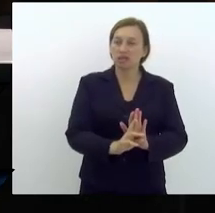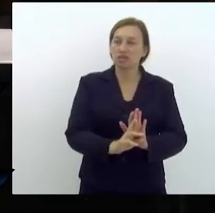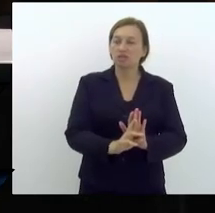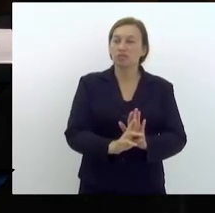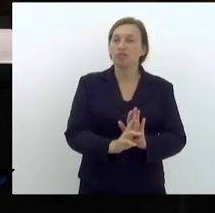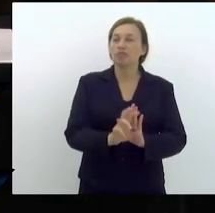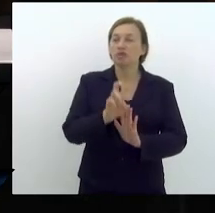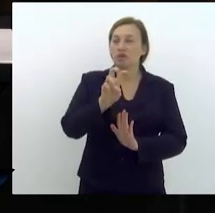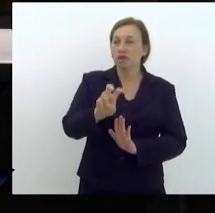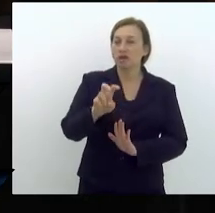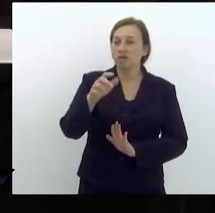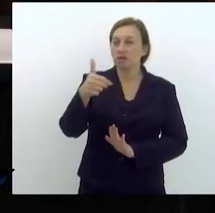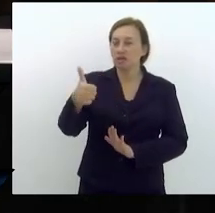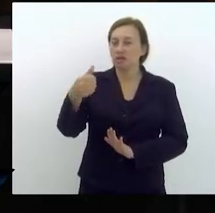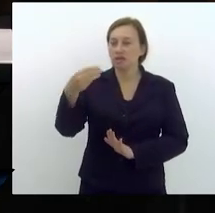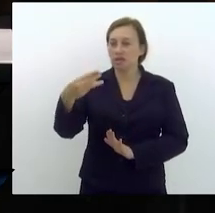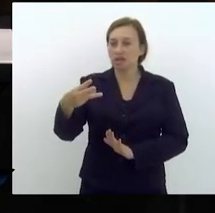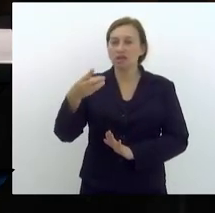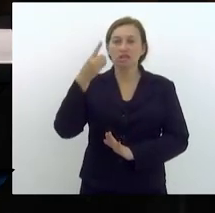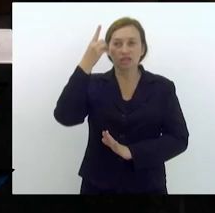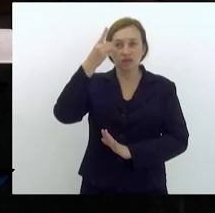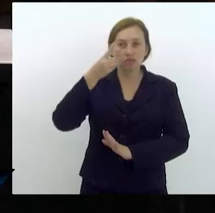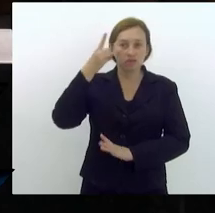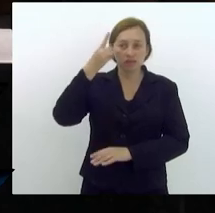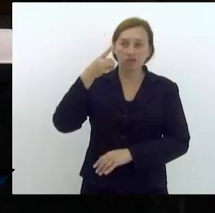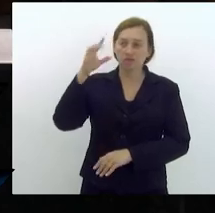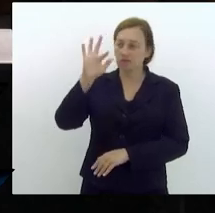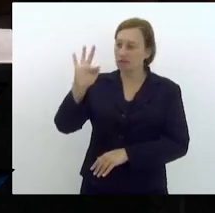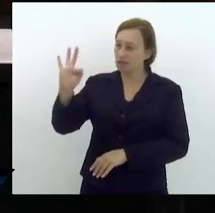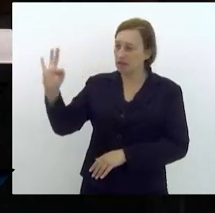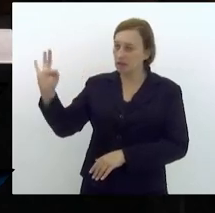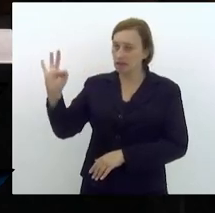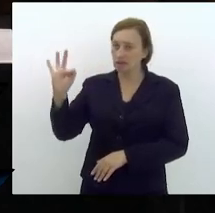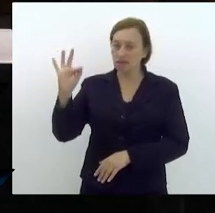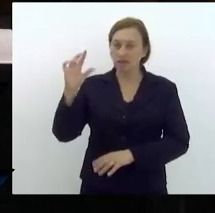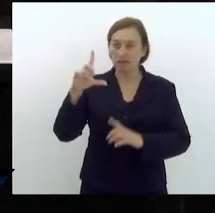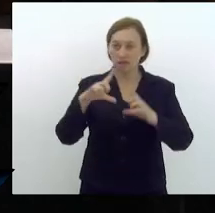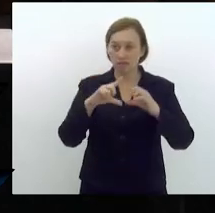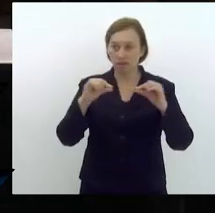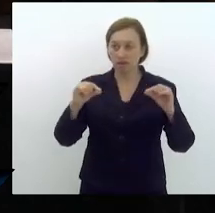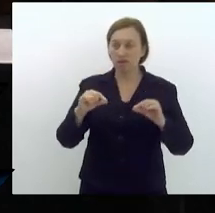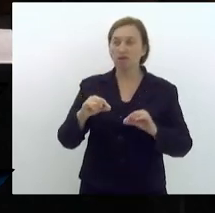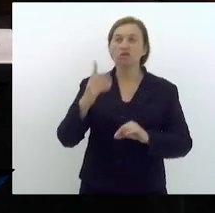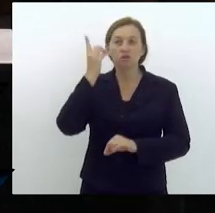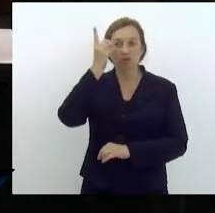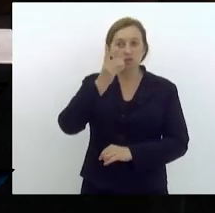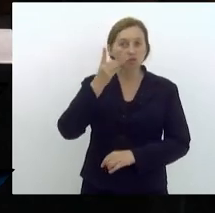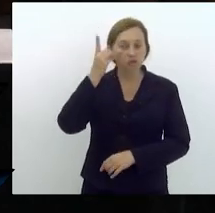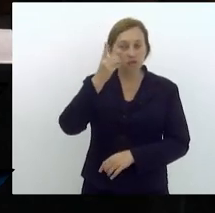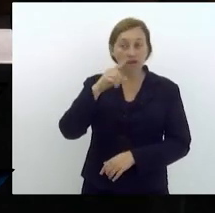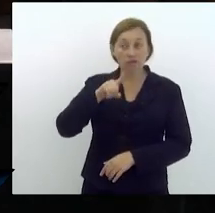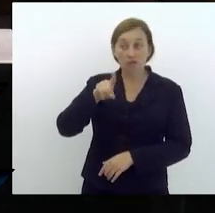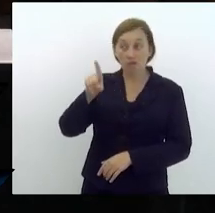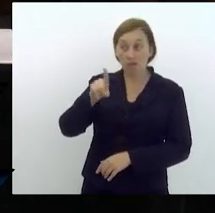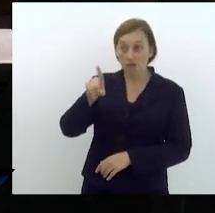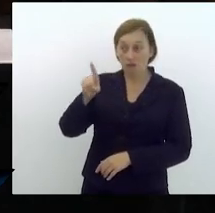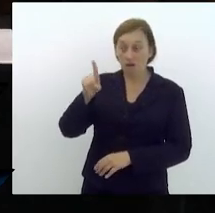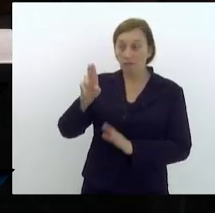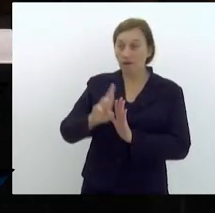federais é em Brasília e os deputados que estão ali para